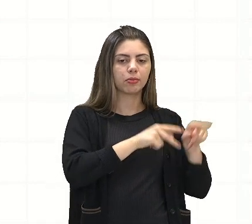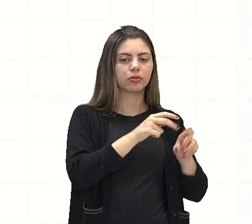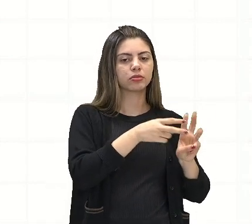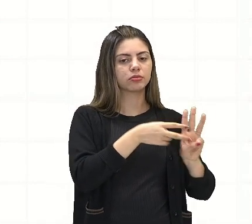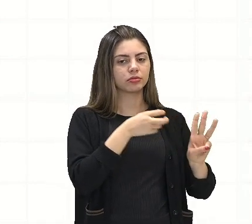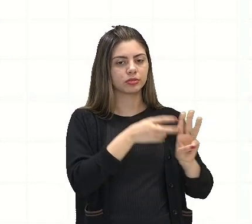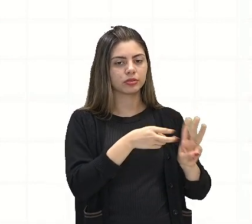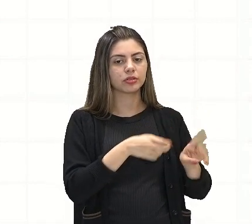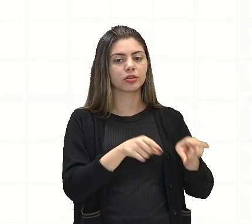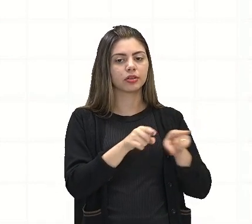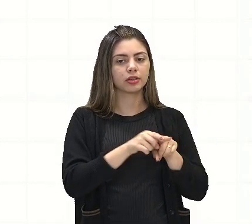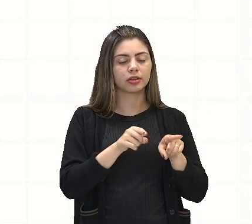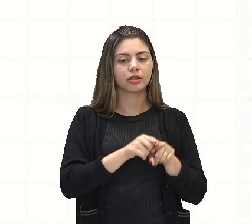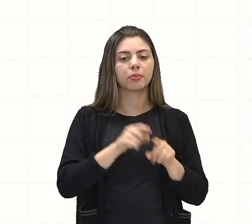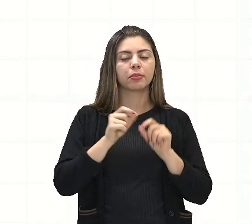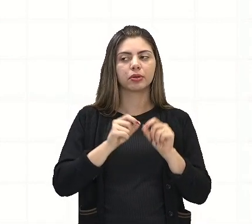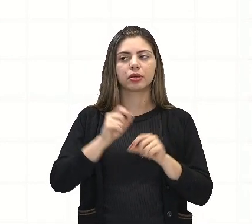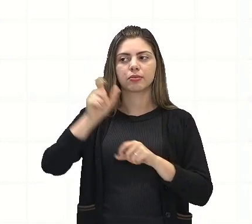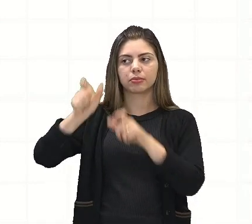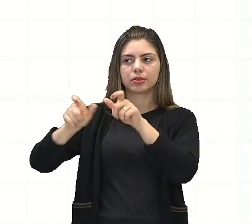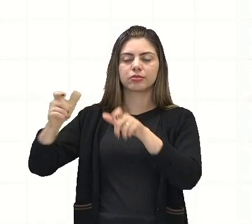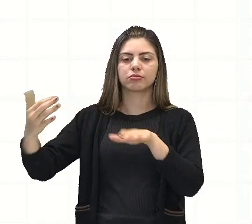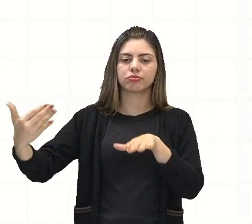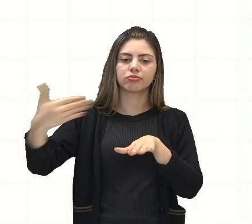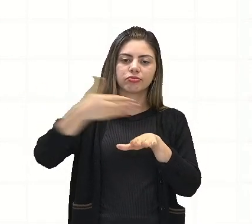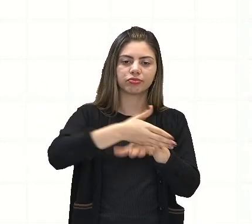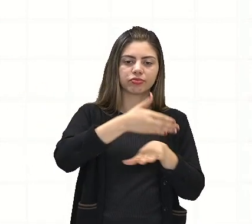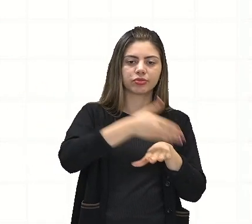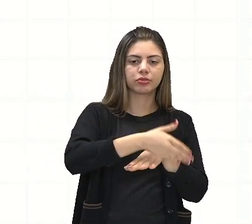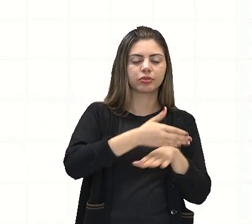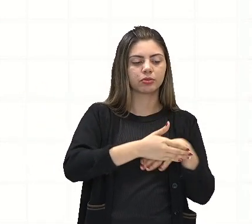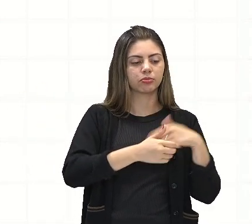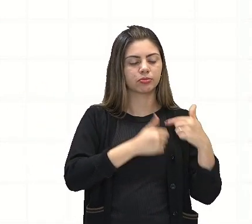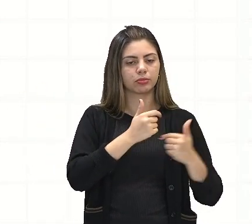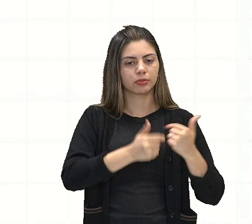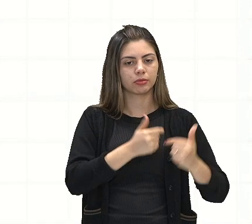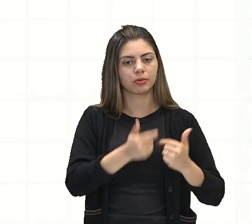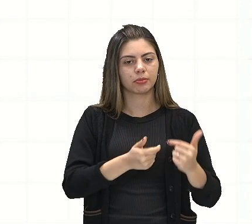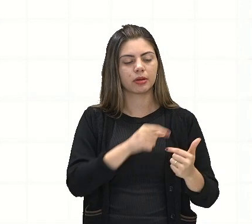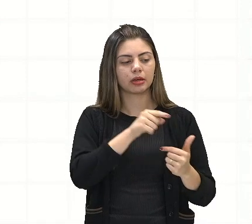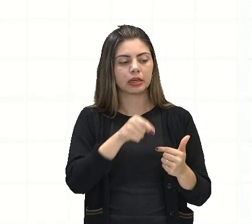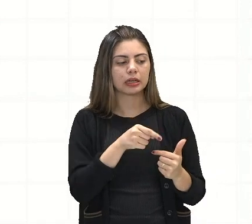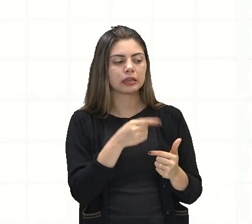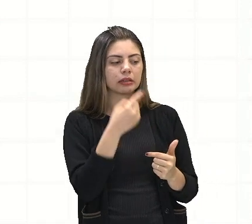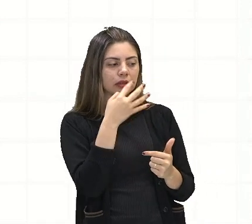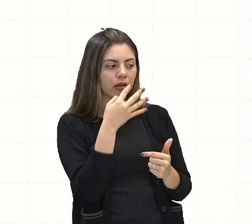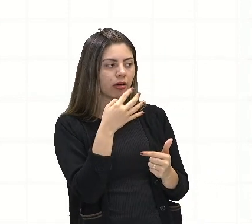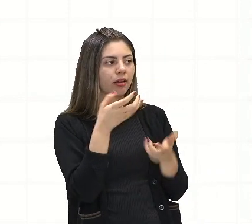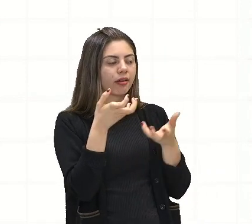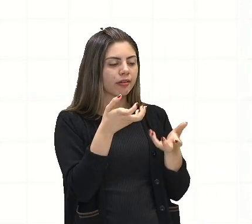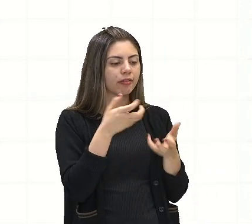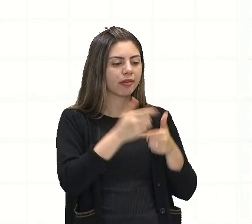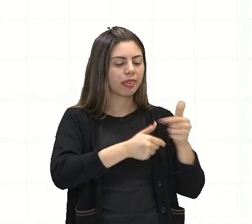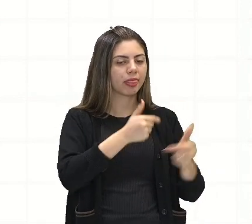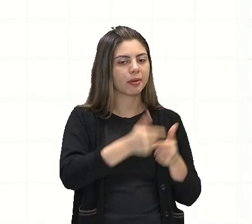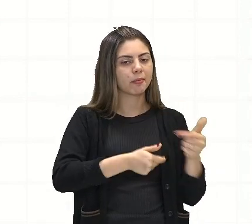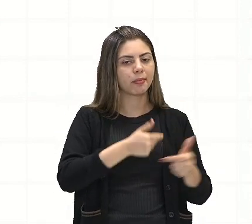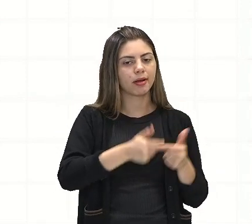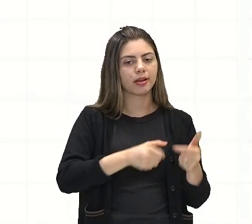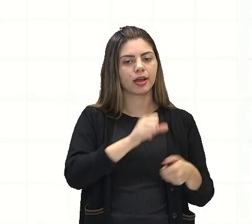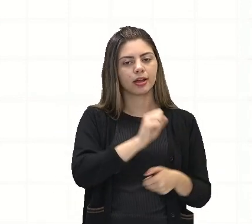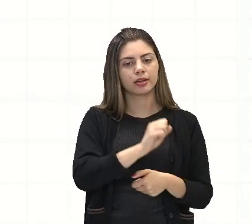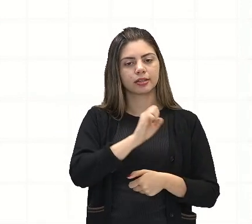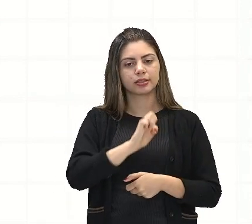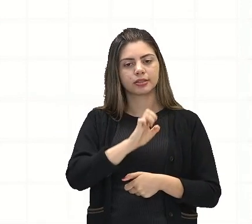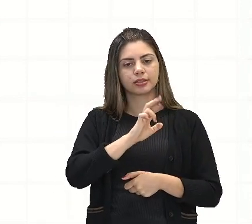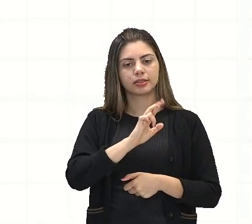e descendentes de nordestinos atraídos para trabalhar nos seringais. Olha só o que eu falei há pouco para vocês,